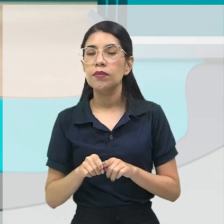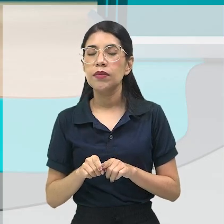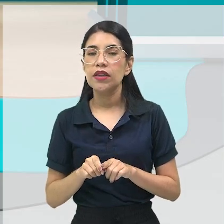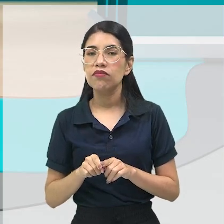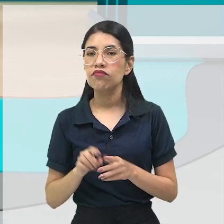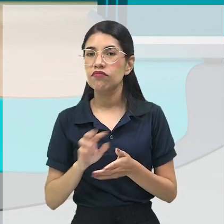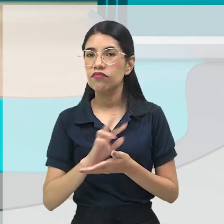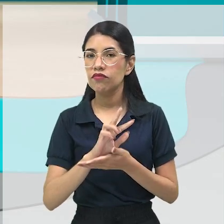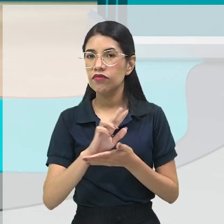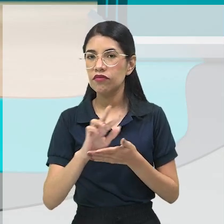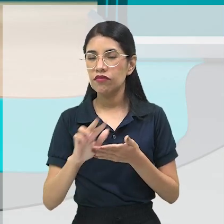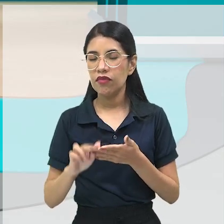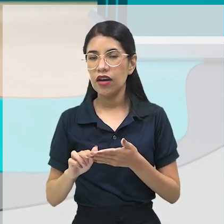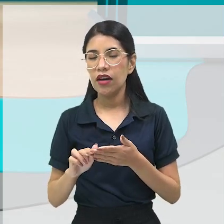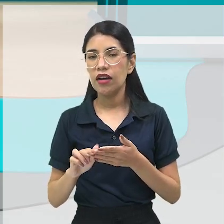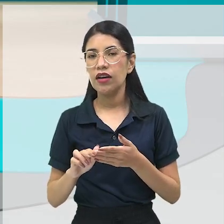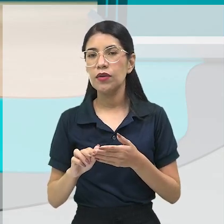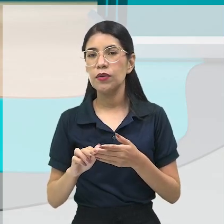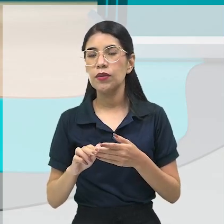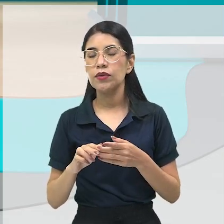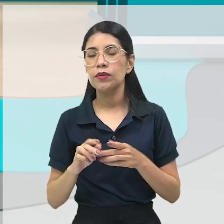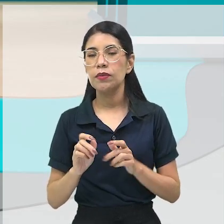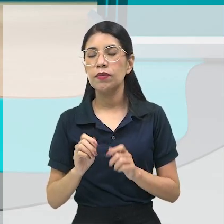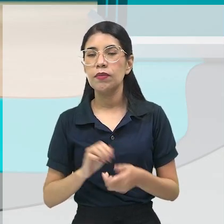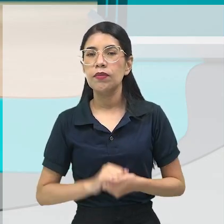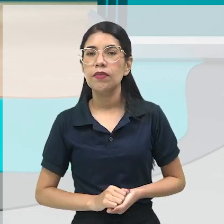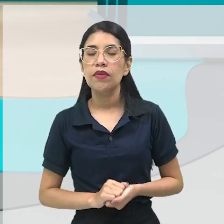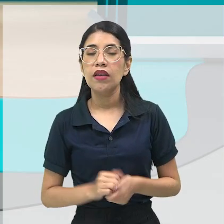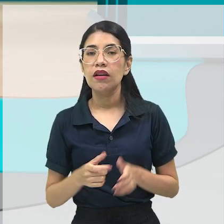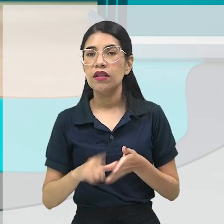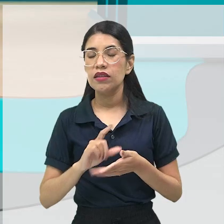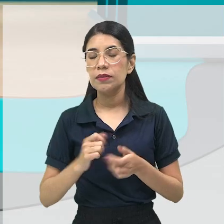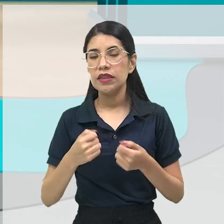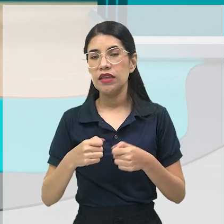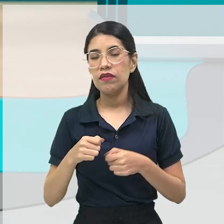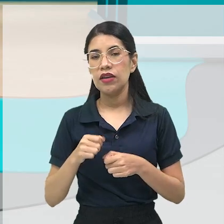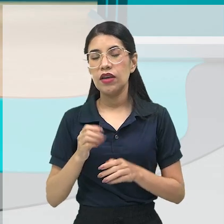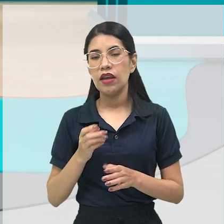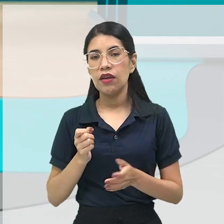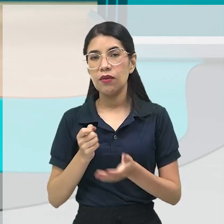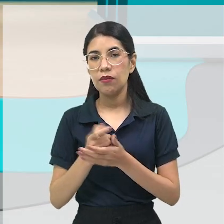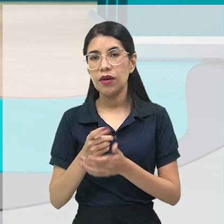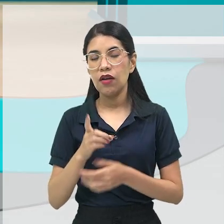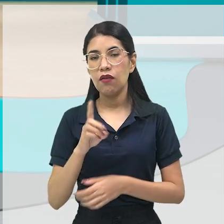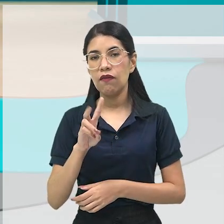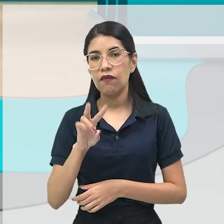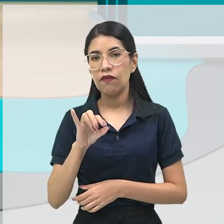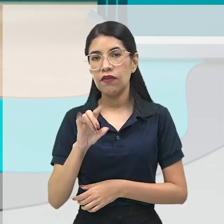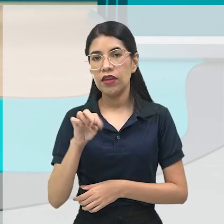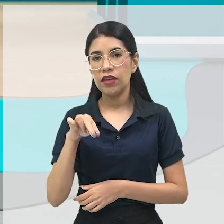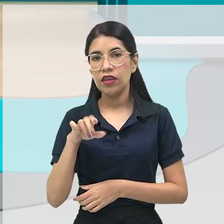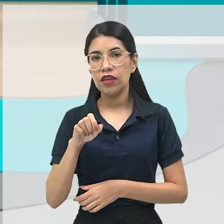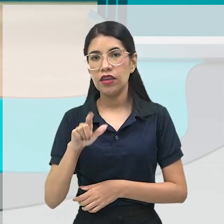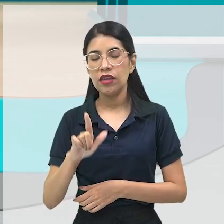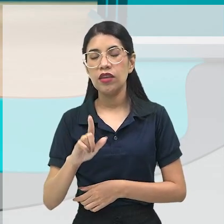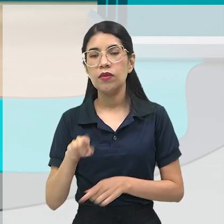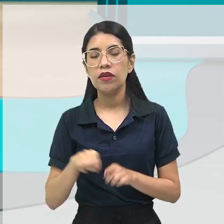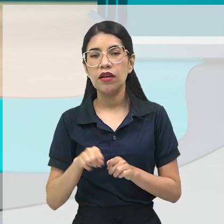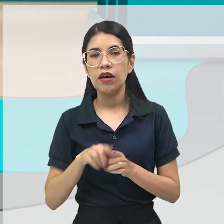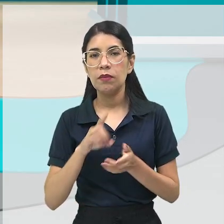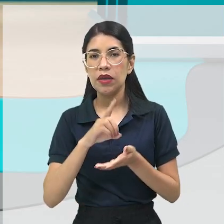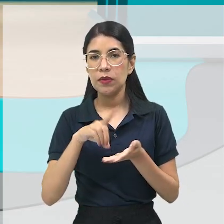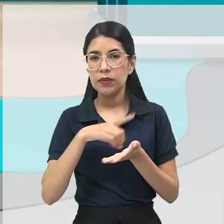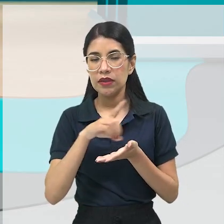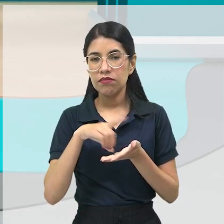música. Afinal, antes a gente precisava ir atrás do vinil, comprar um CD, aquela, né? Vou